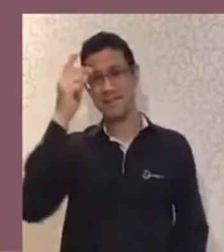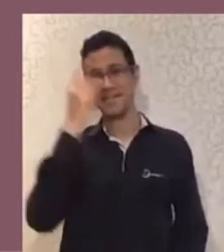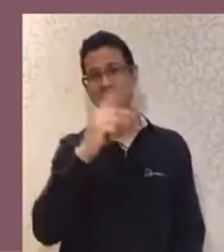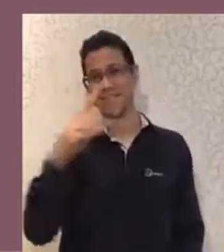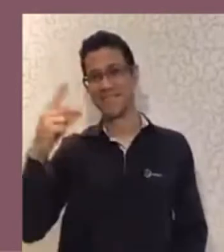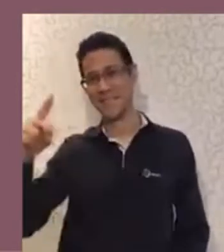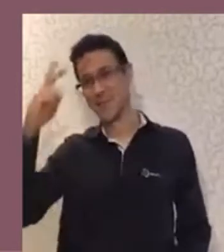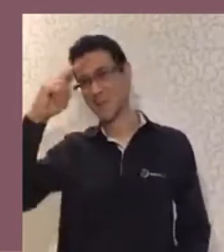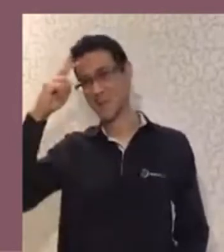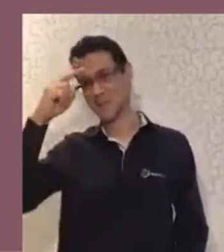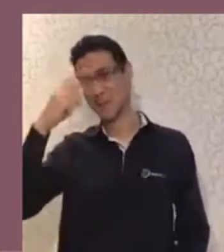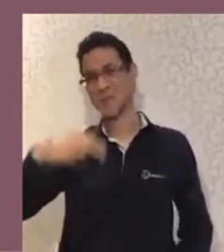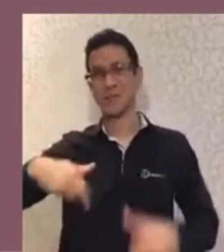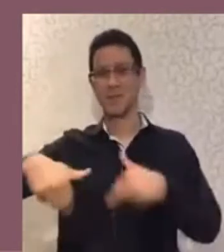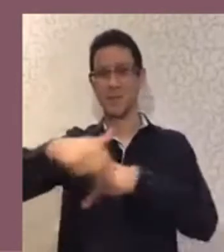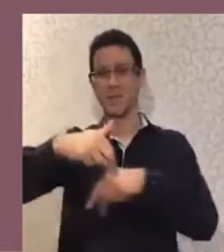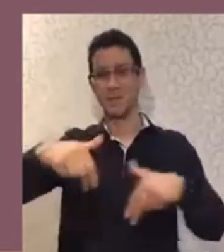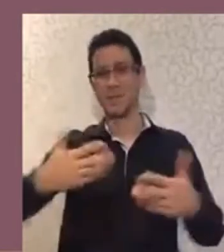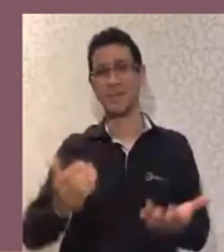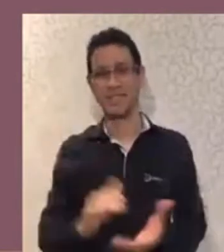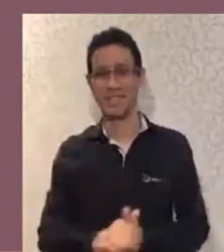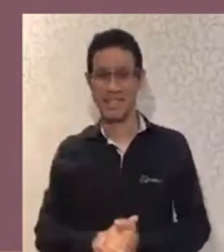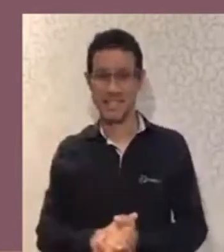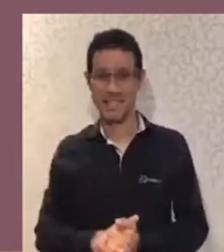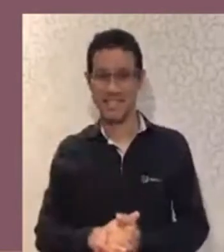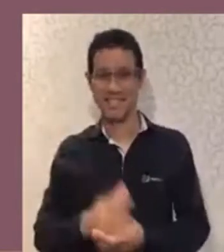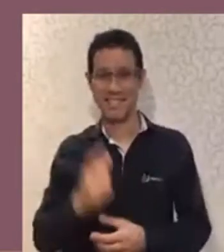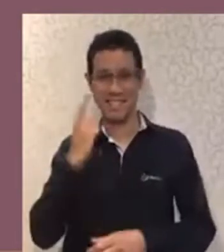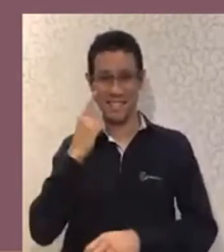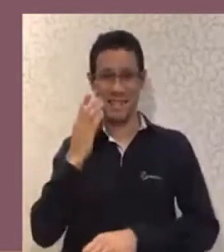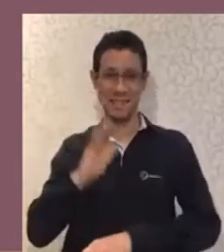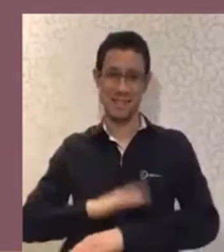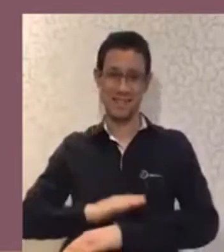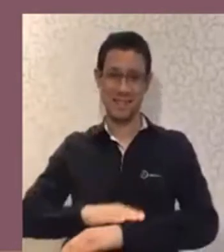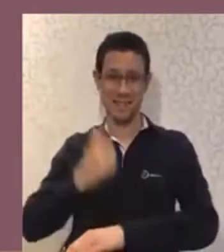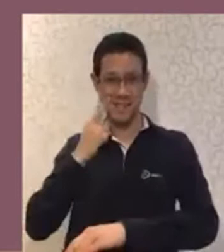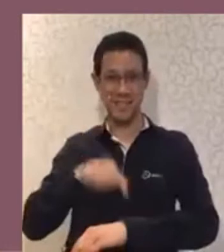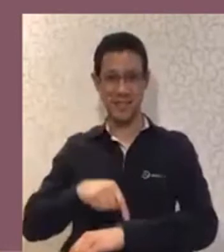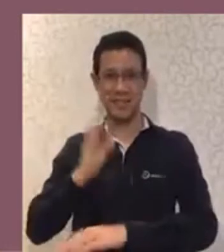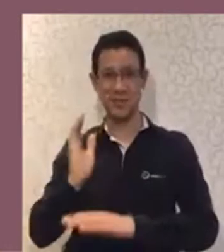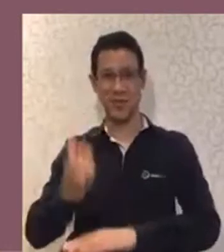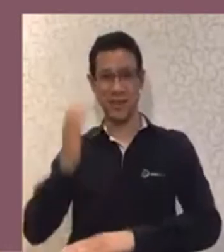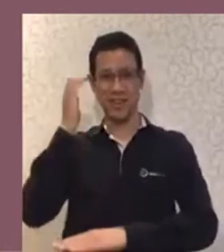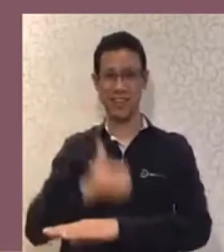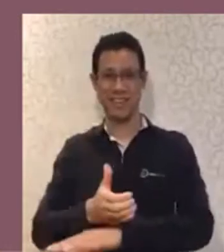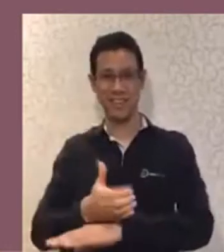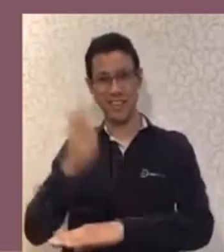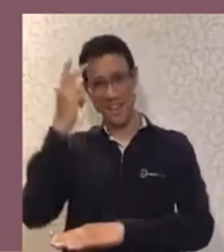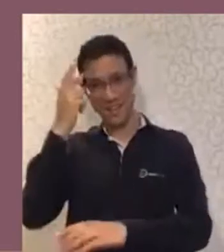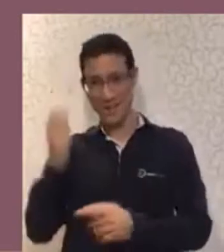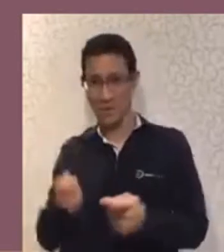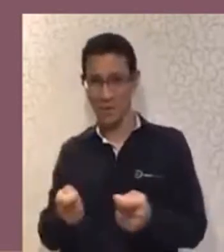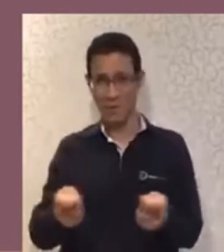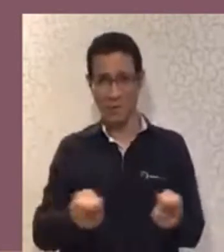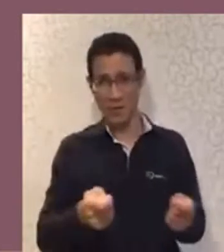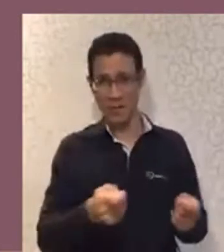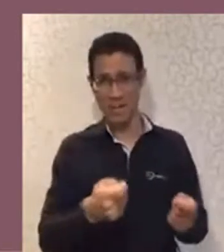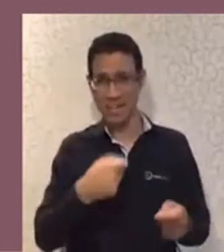que cumpriu o meu tempo, espero que sim. Confesso que não fiquei controlando no relógio.